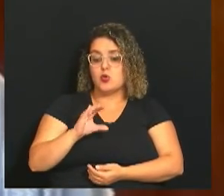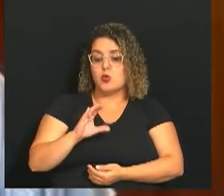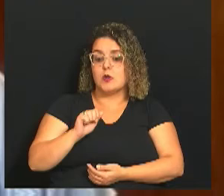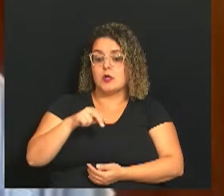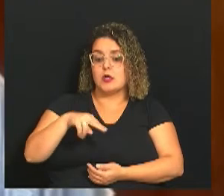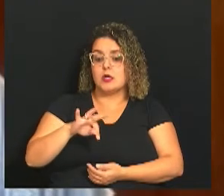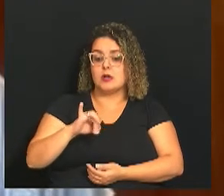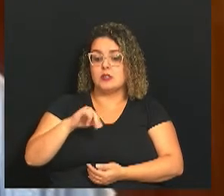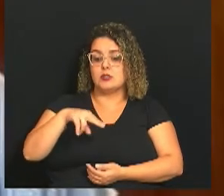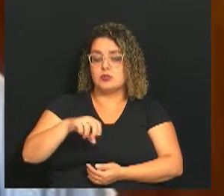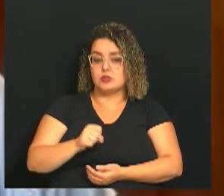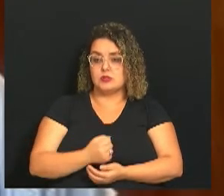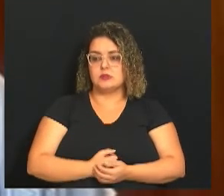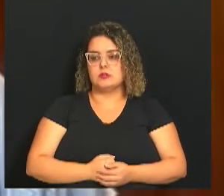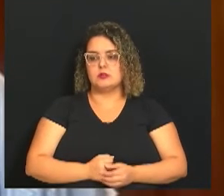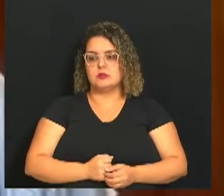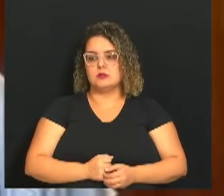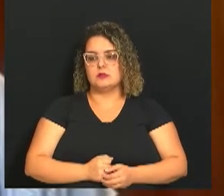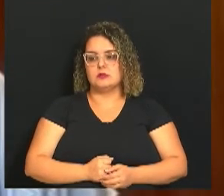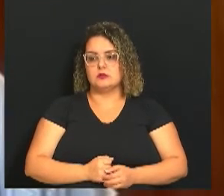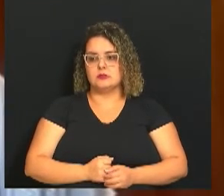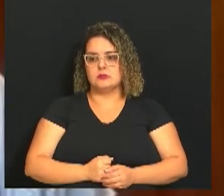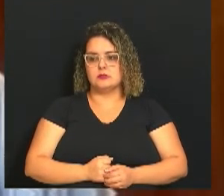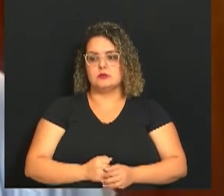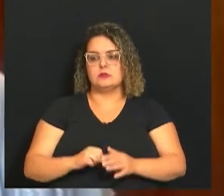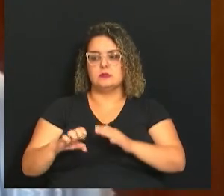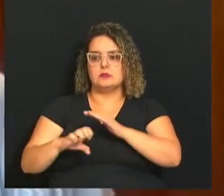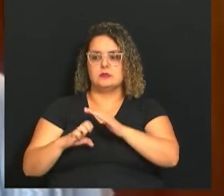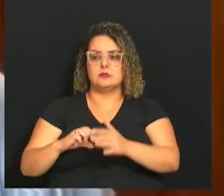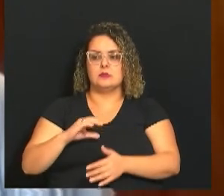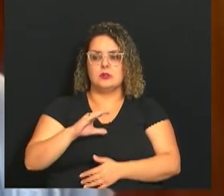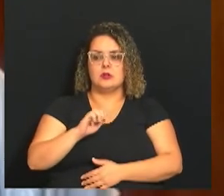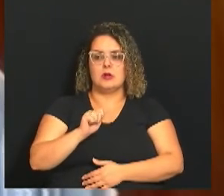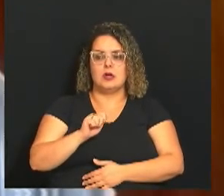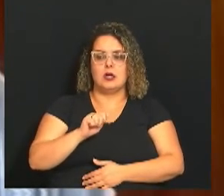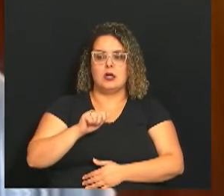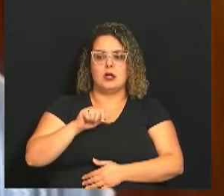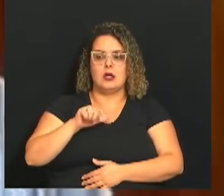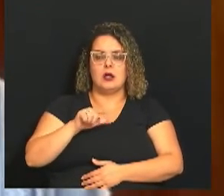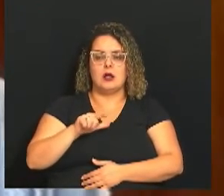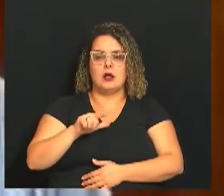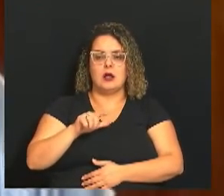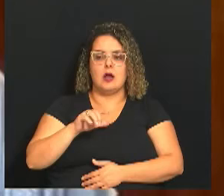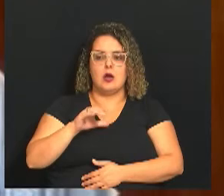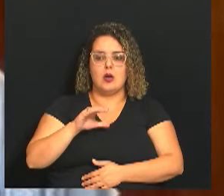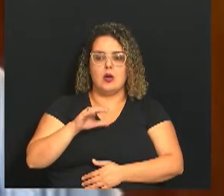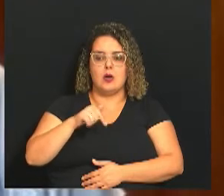empresa chamada Calquins, trabalha com calcário.